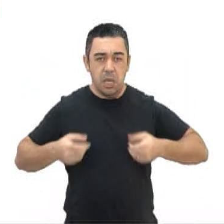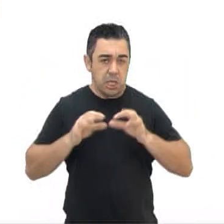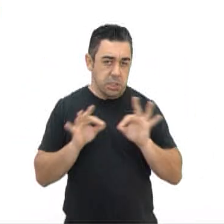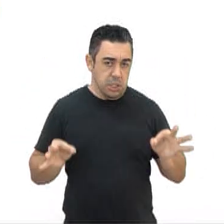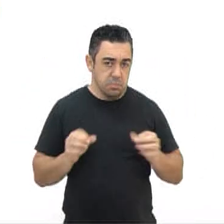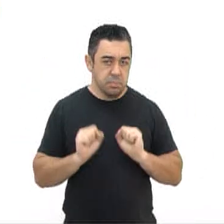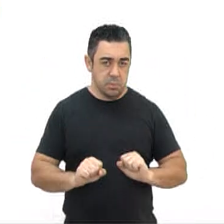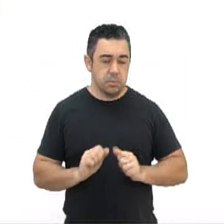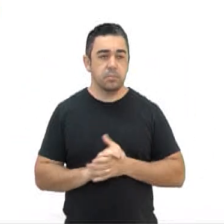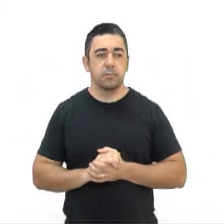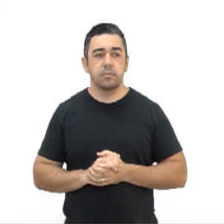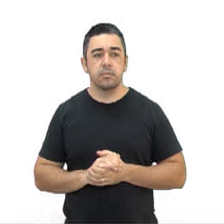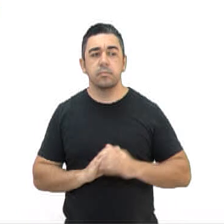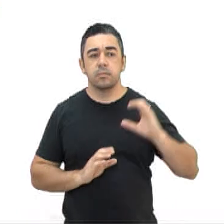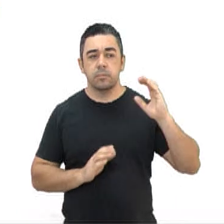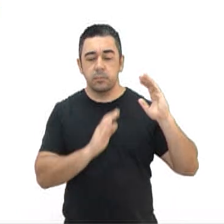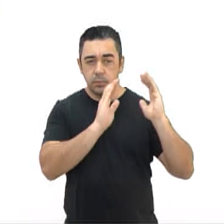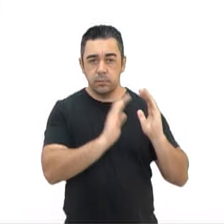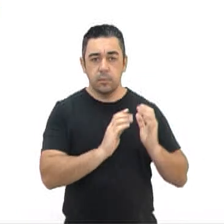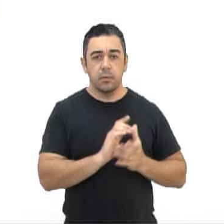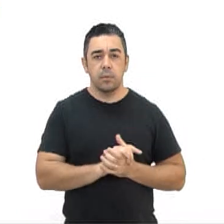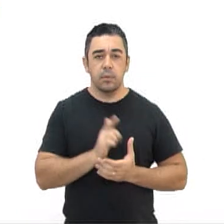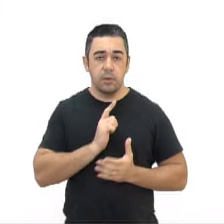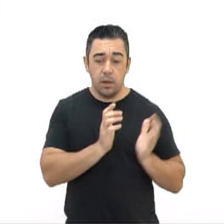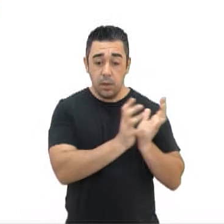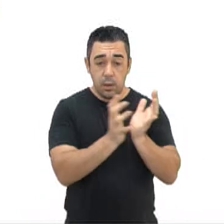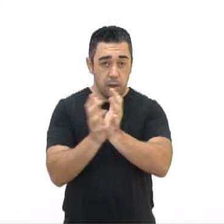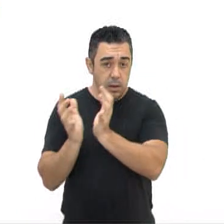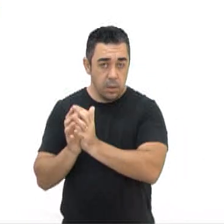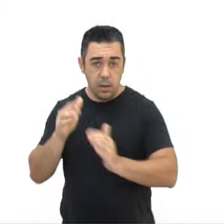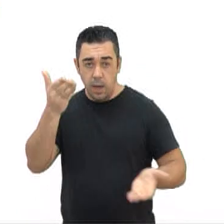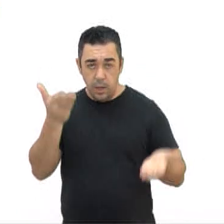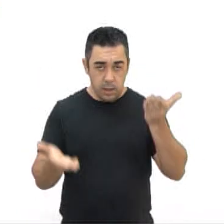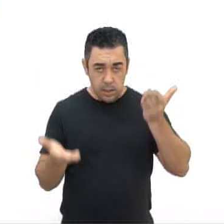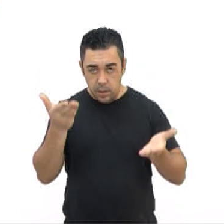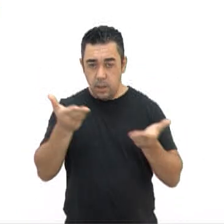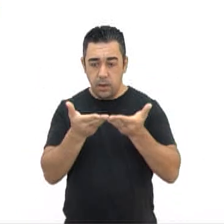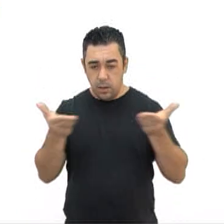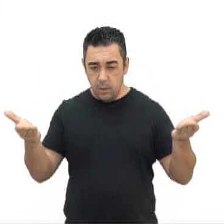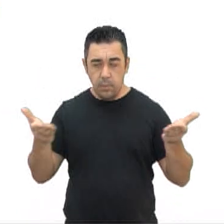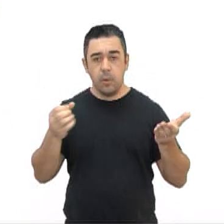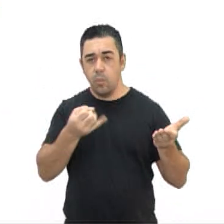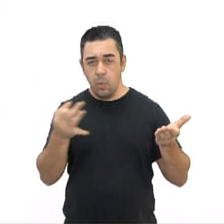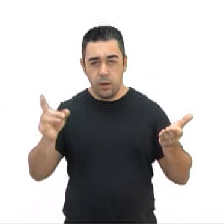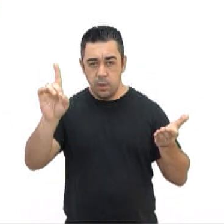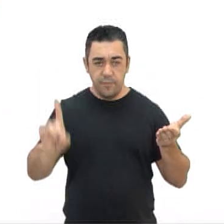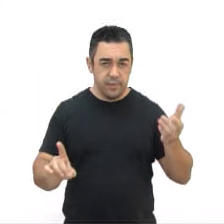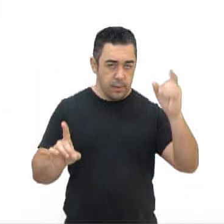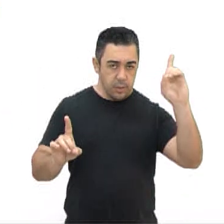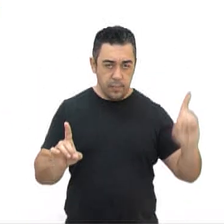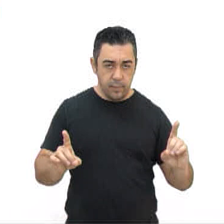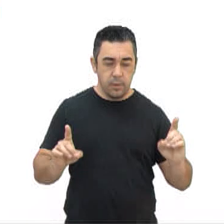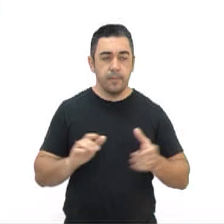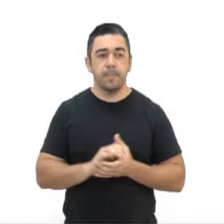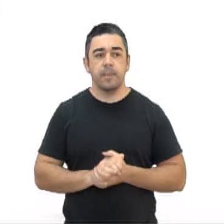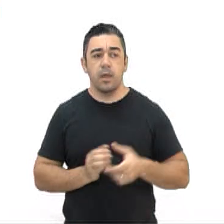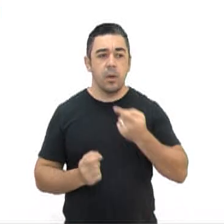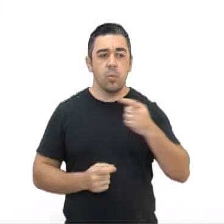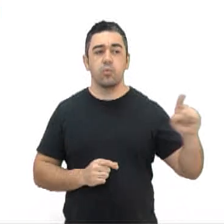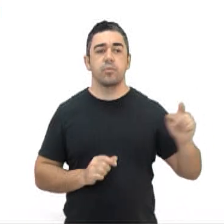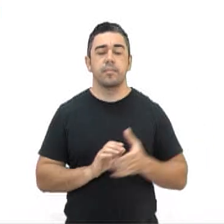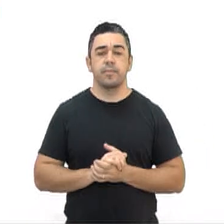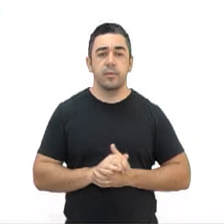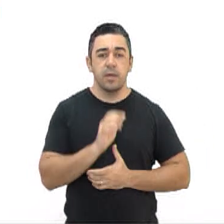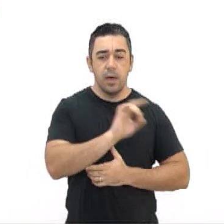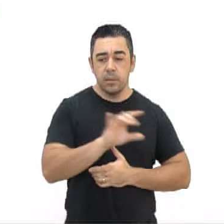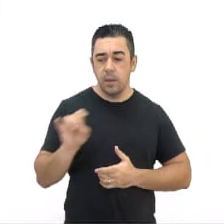jogar. A classificação funcional equilibra os diferentes níveis de deficiência durante um jogo. E a última, cada